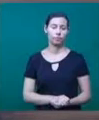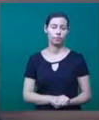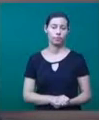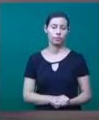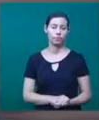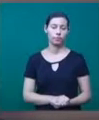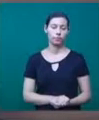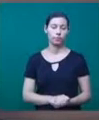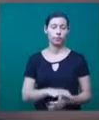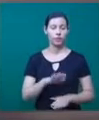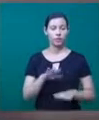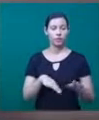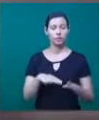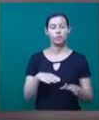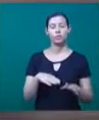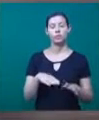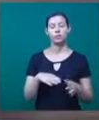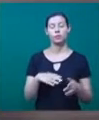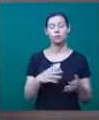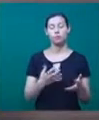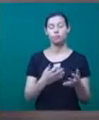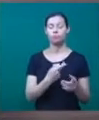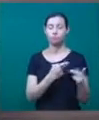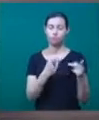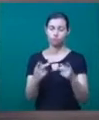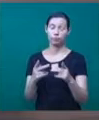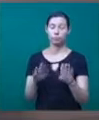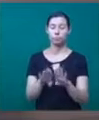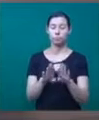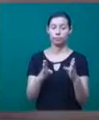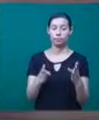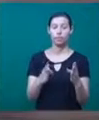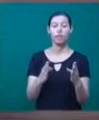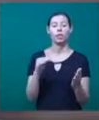E para quem ainda não visitou a exposição, ela está aberta ao público